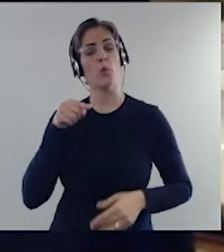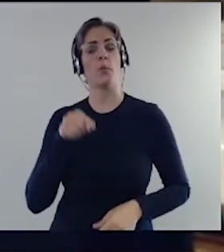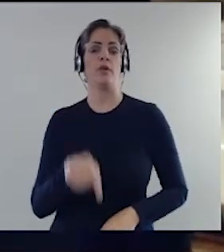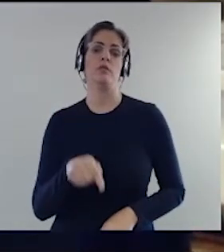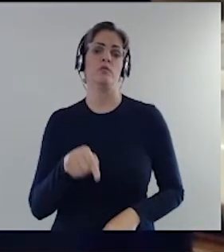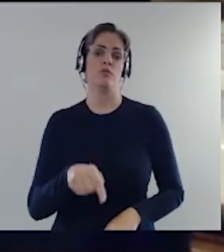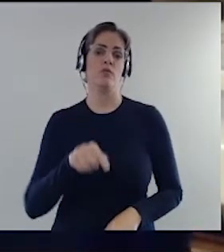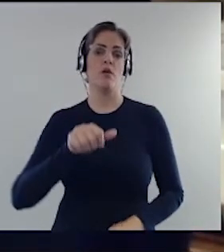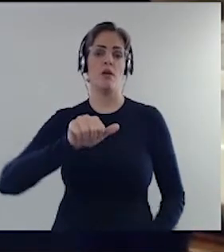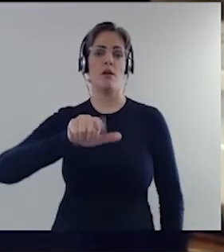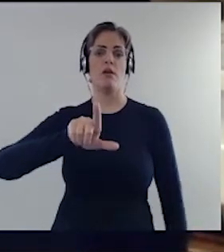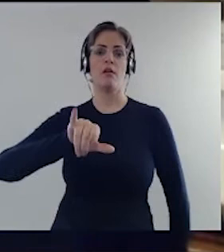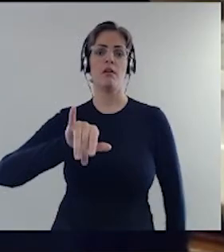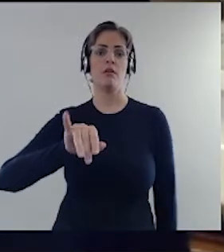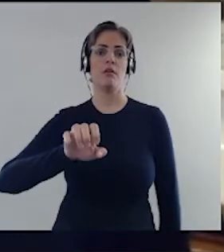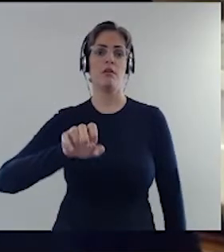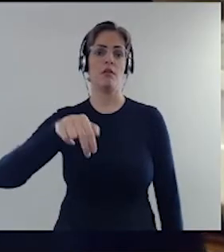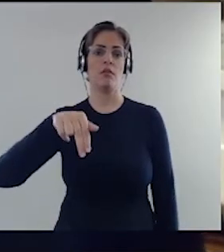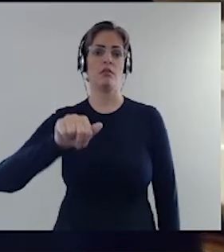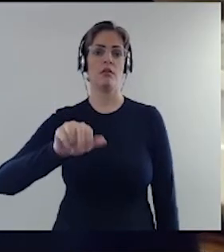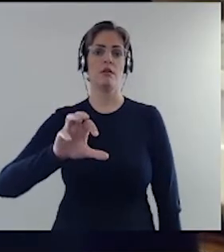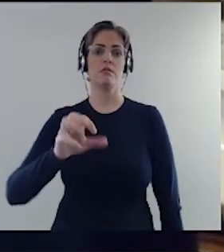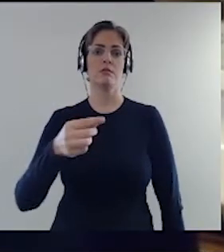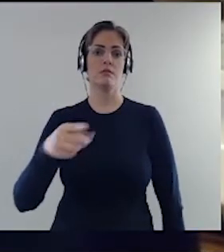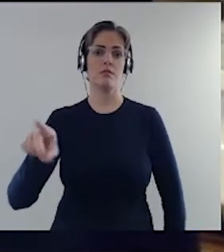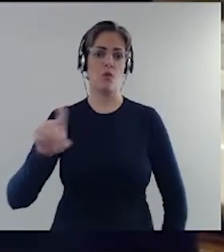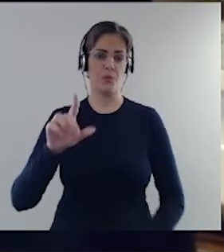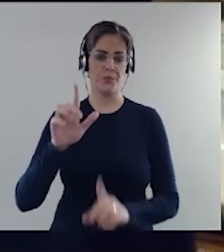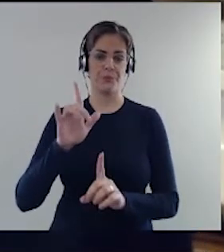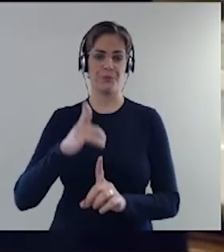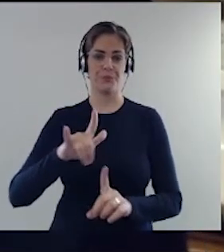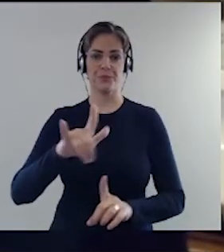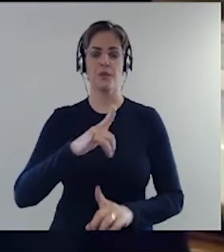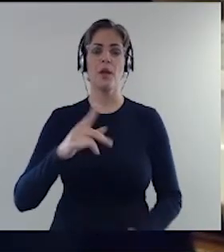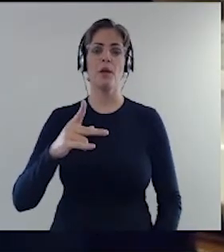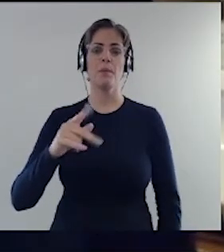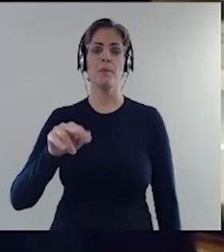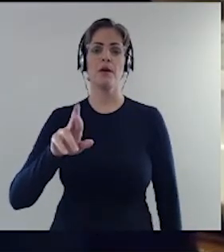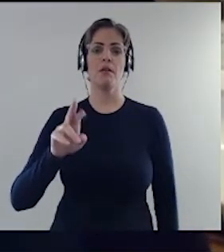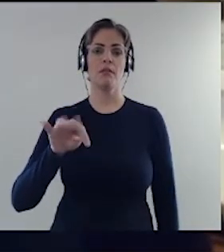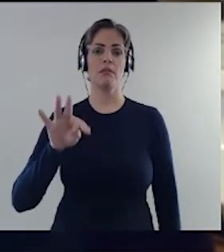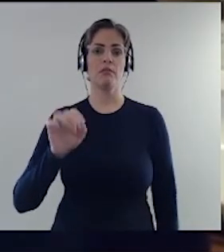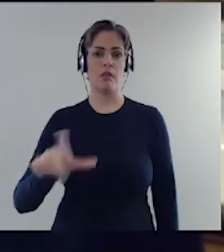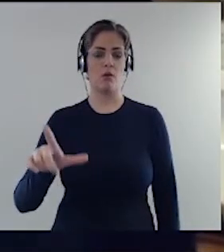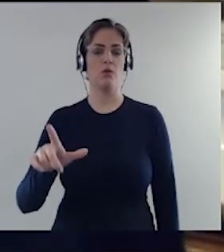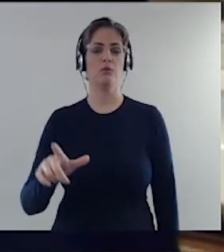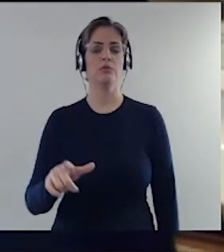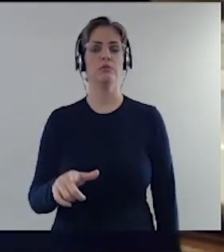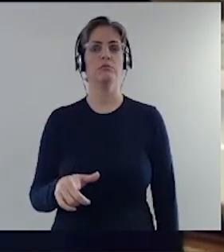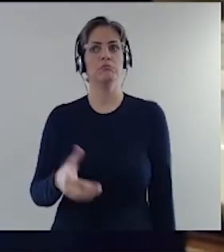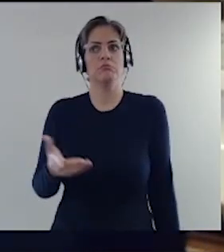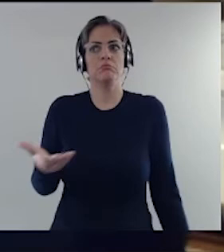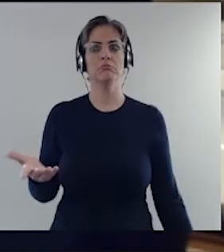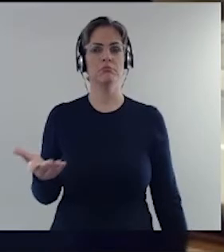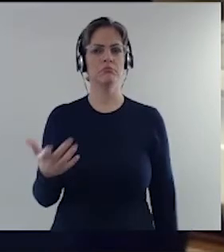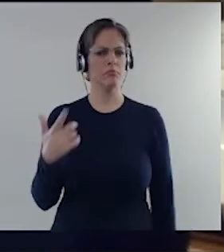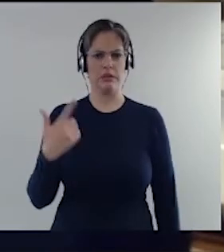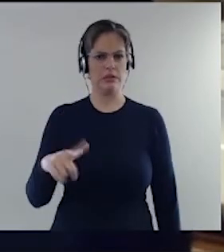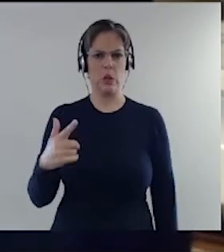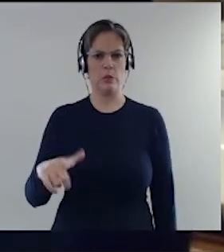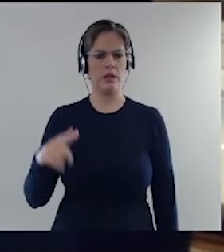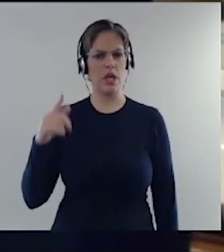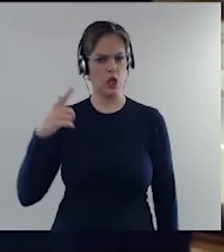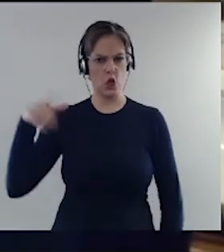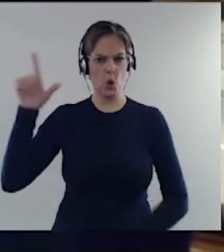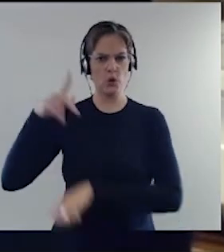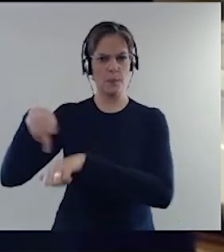especificamente da alienação parental. Não que não exista a lei e que não exista a alienação parental em